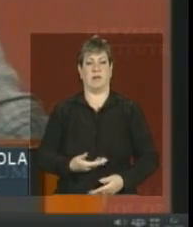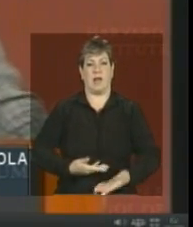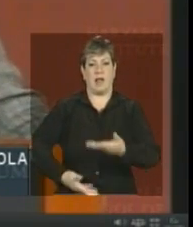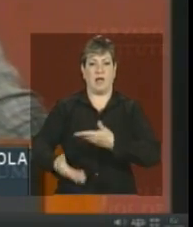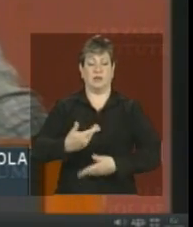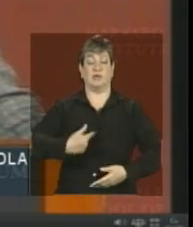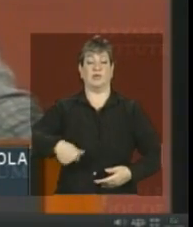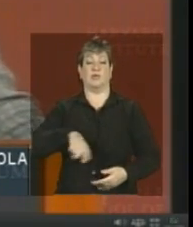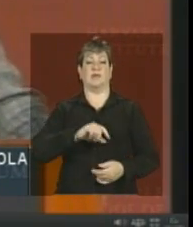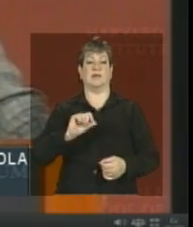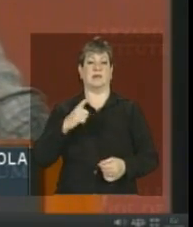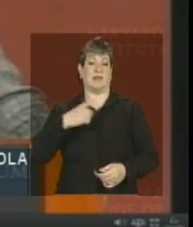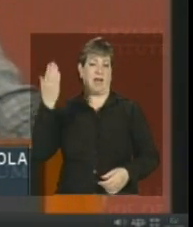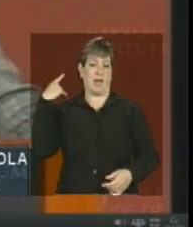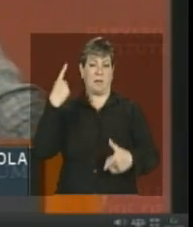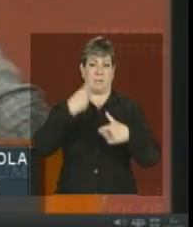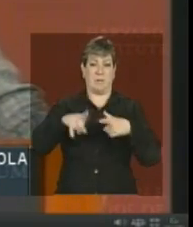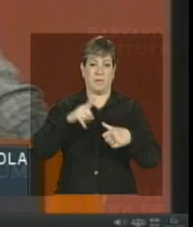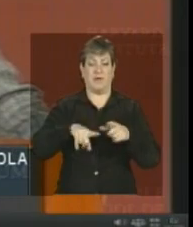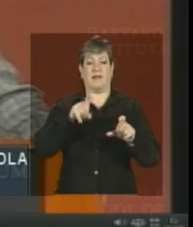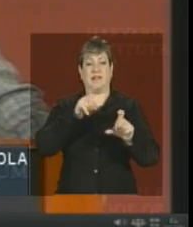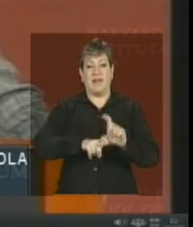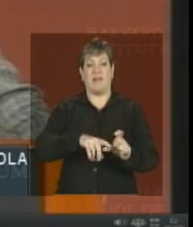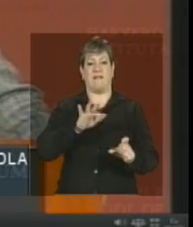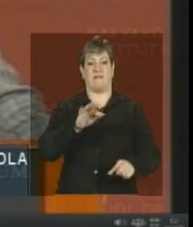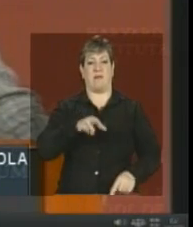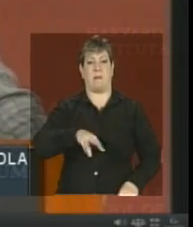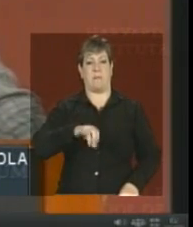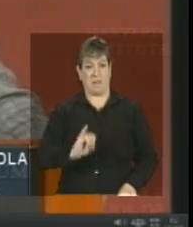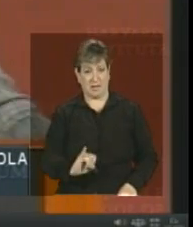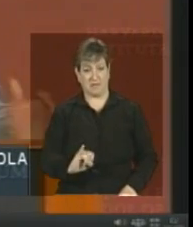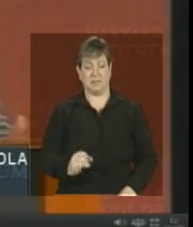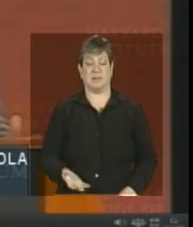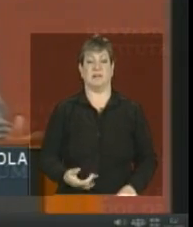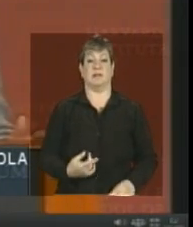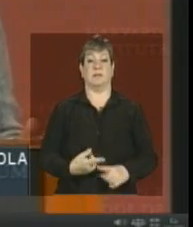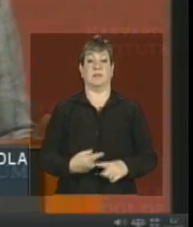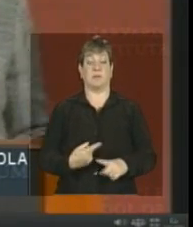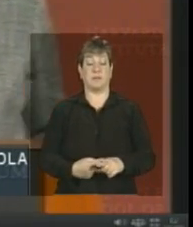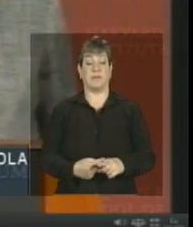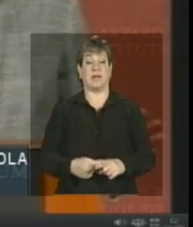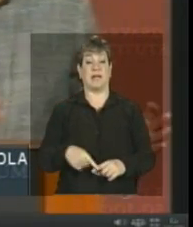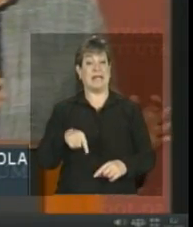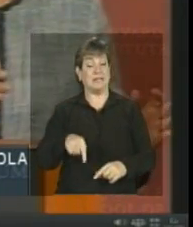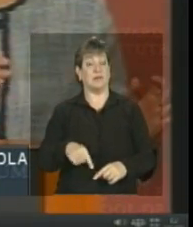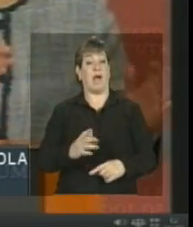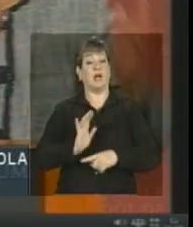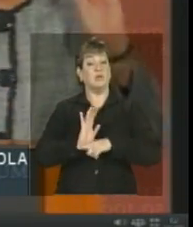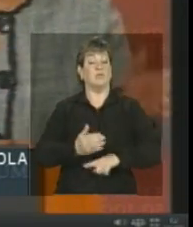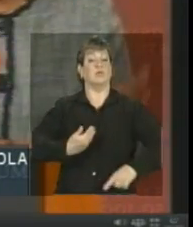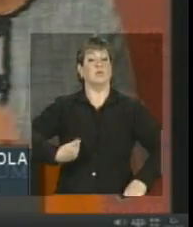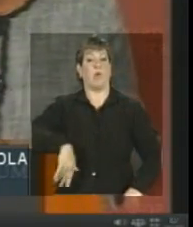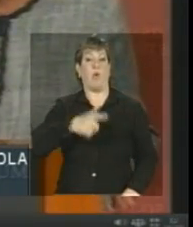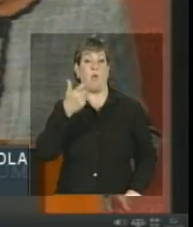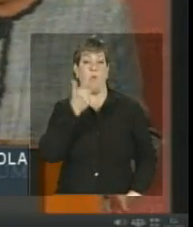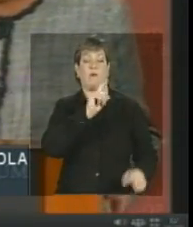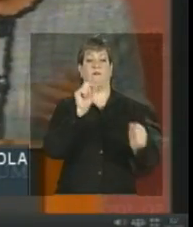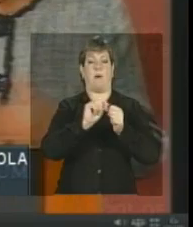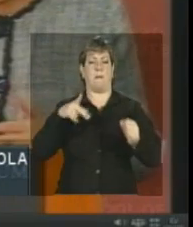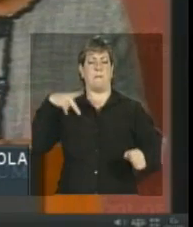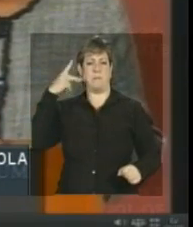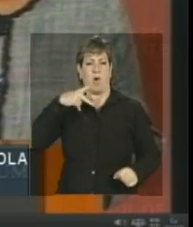tornavam dependentes do Fundo Monetário Internacional permitiu não só que fizéssemos políticas sociais